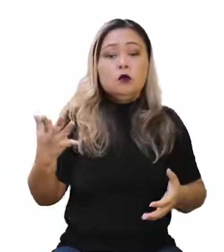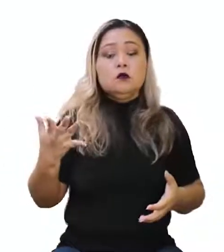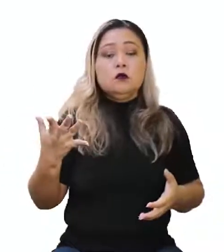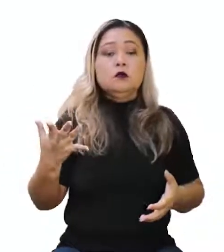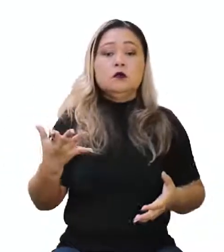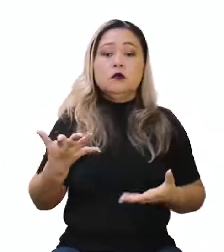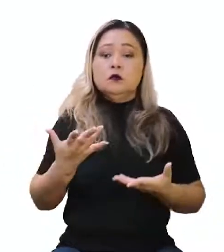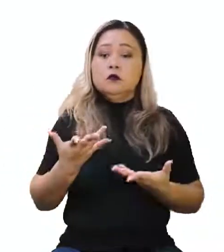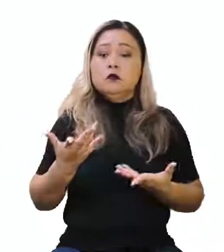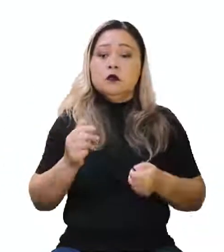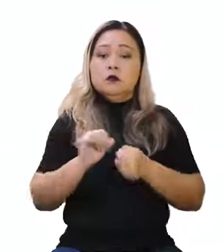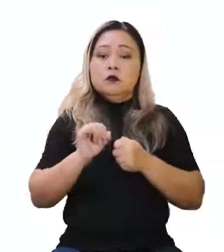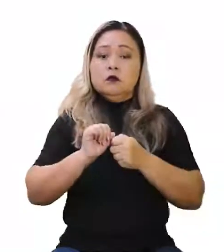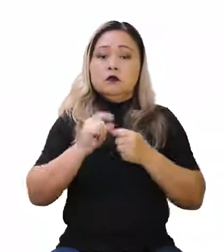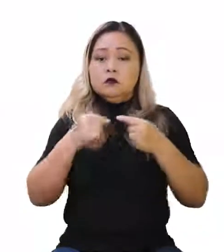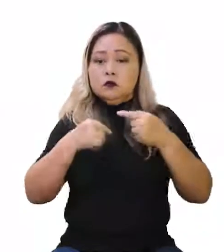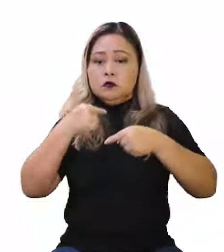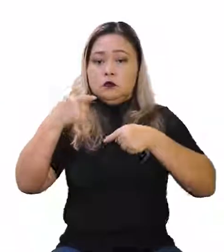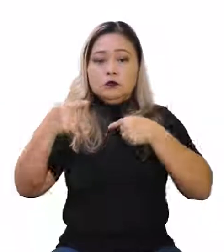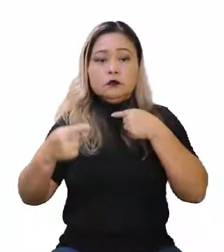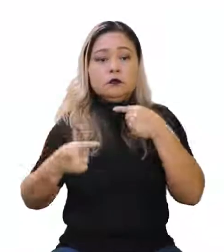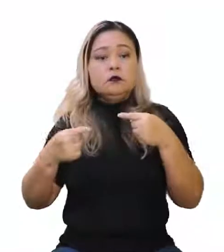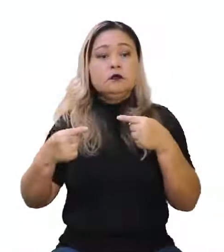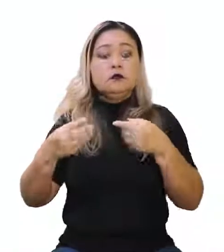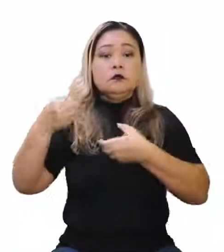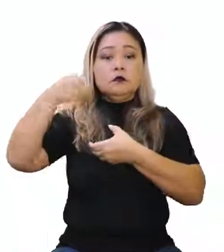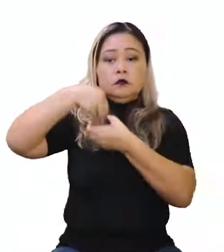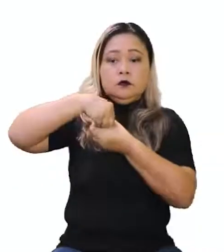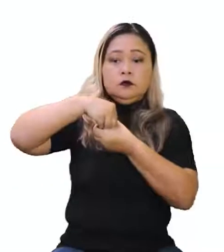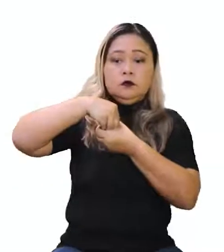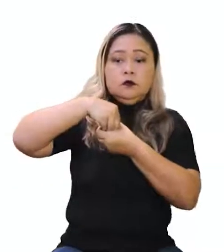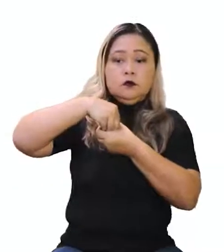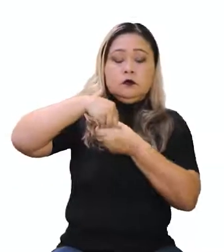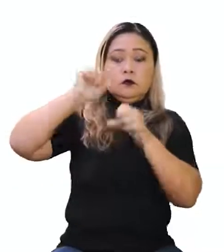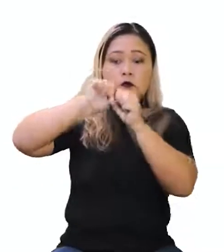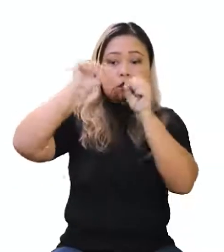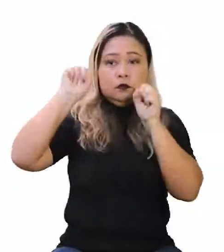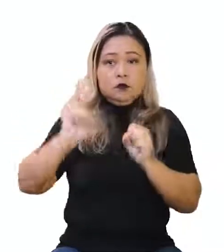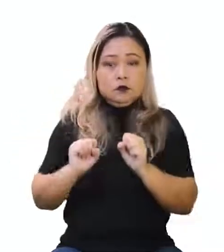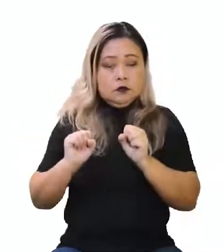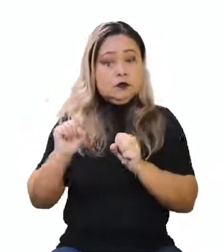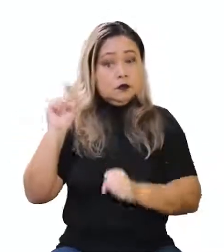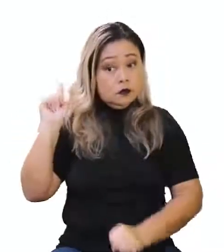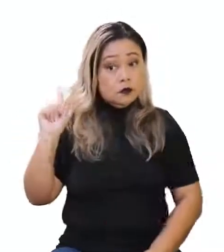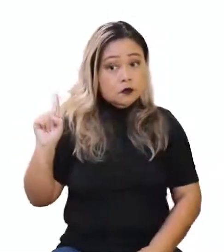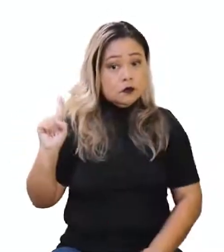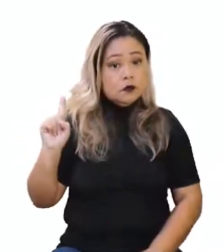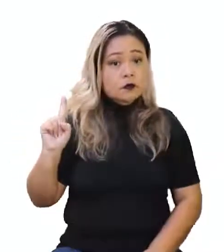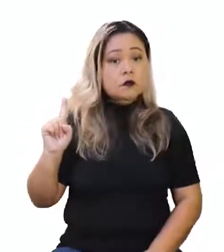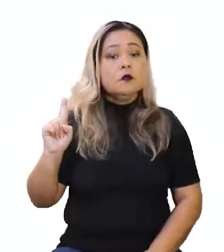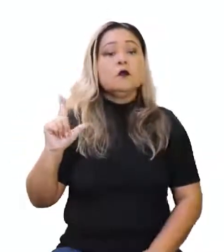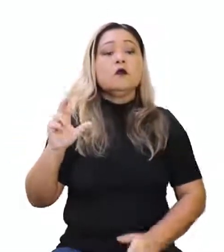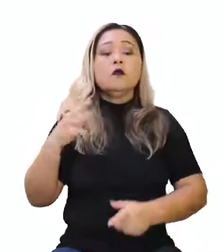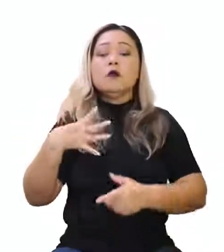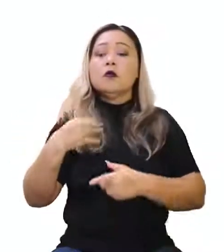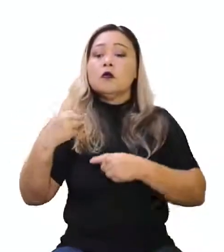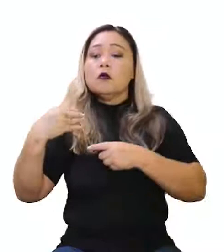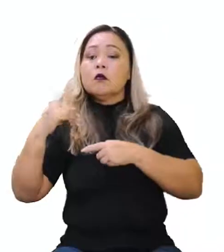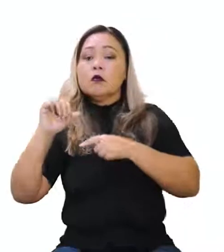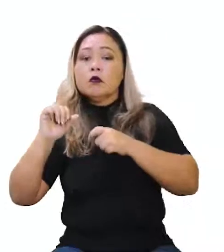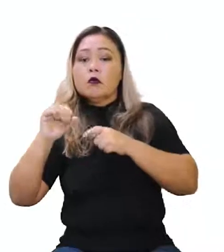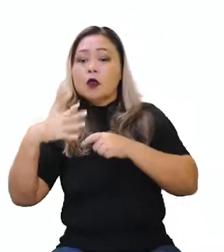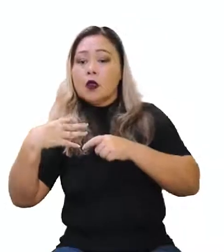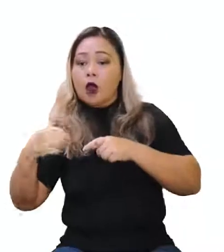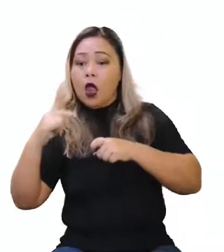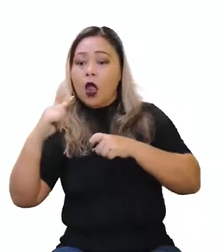você vai aumentando proporcionalmente. Dentro desse sistema semi-extensivo, os filhotes são mantidos em